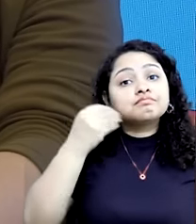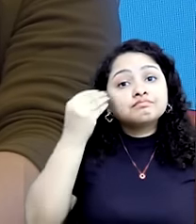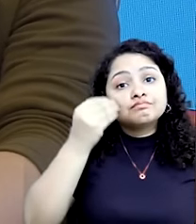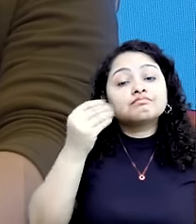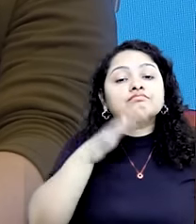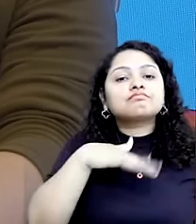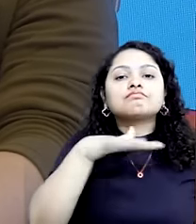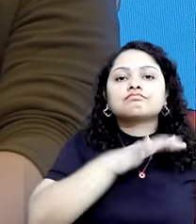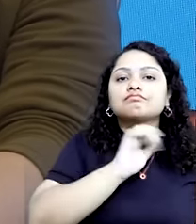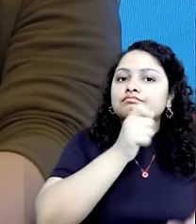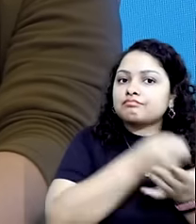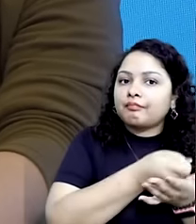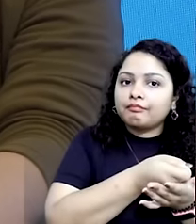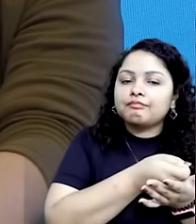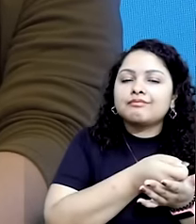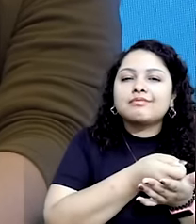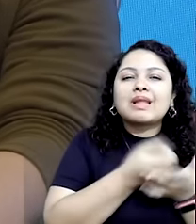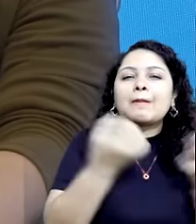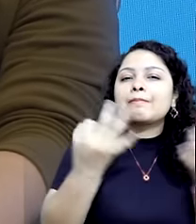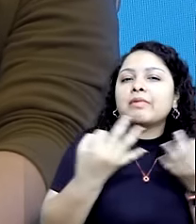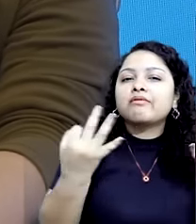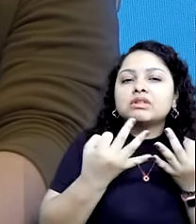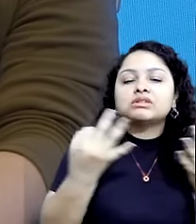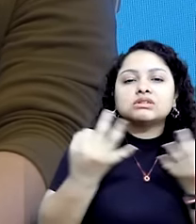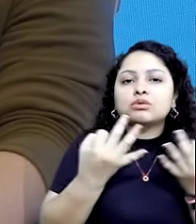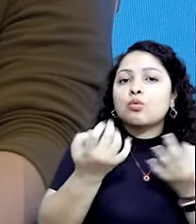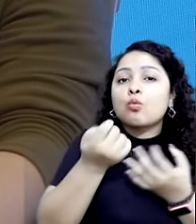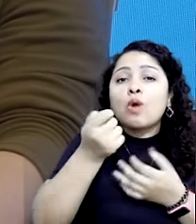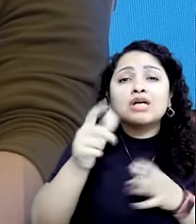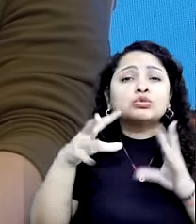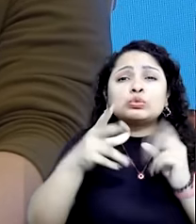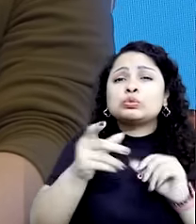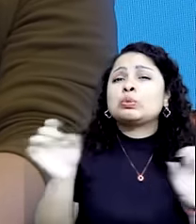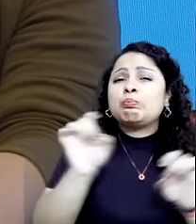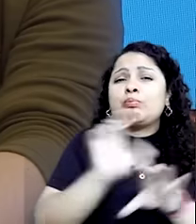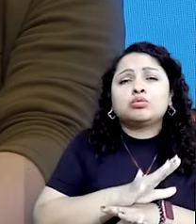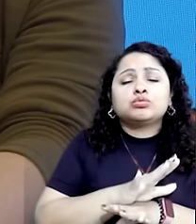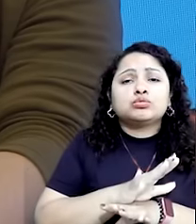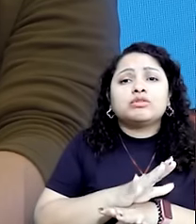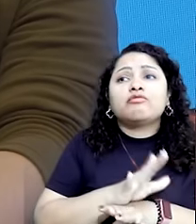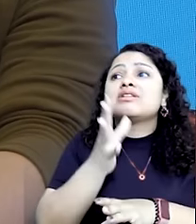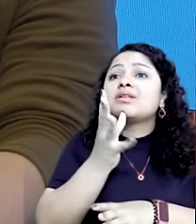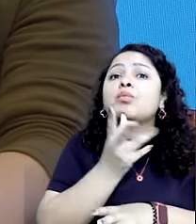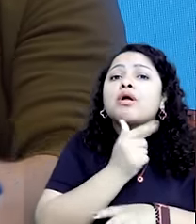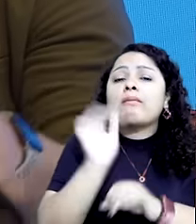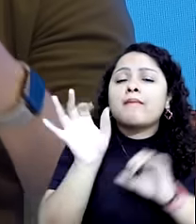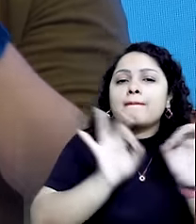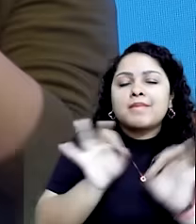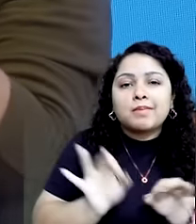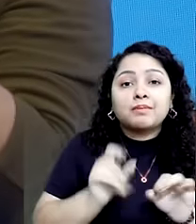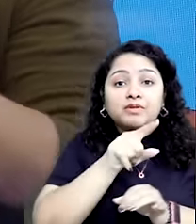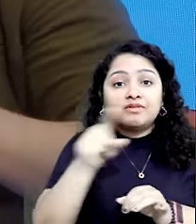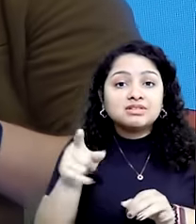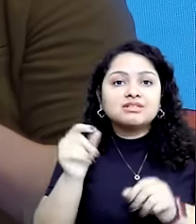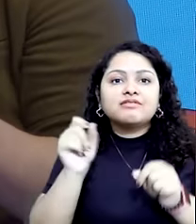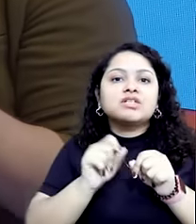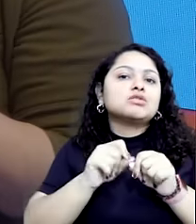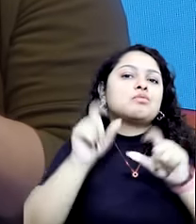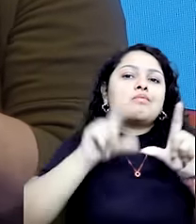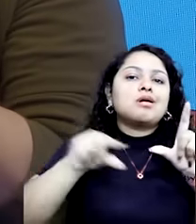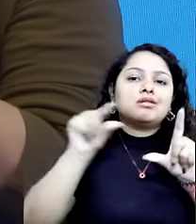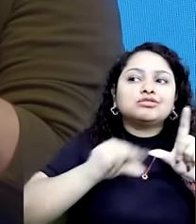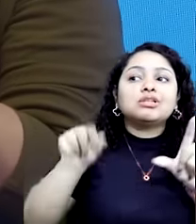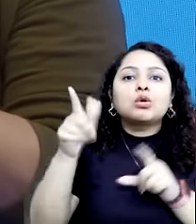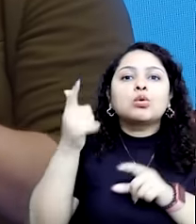quanto a área paga a perfeição você sai com quase tudo pronto coisa que você levaria muito tempo então para quem tá fazendo uma legenda